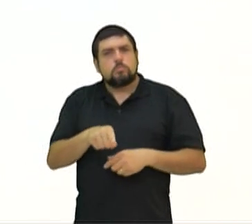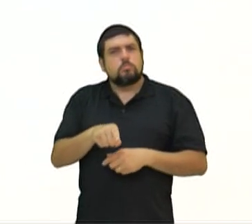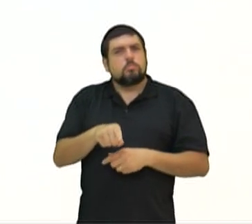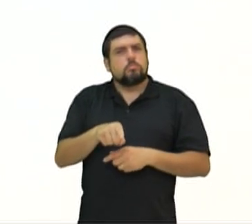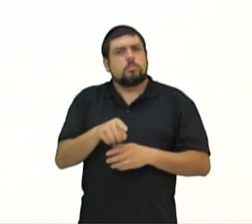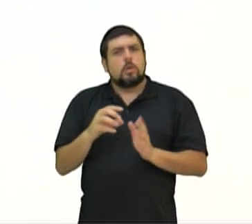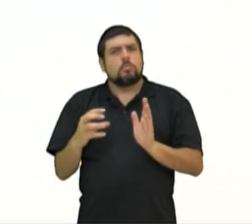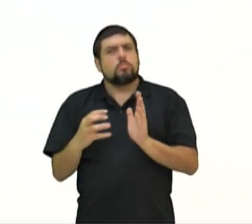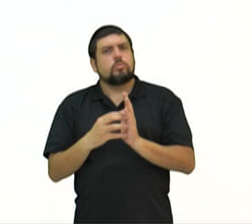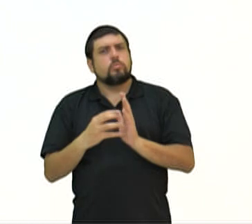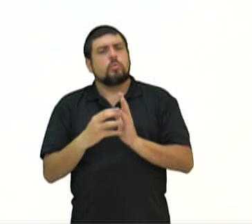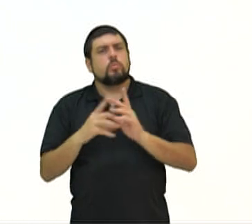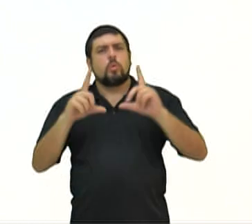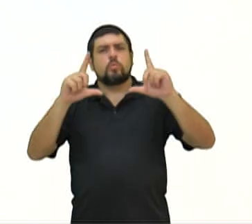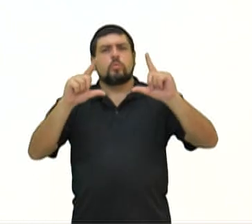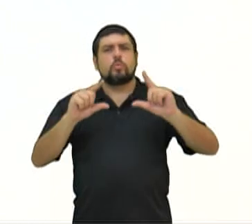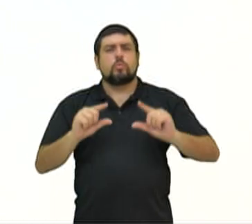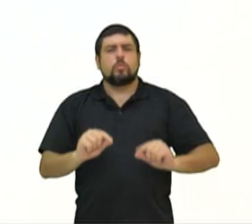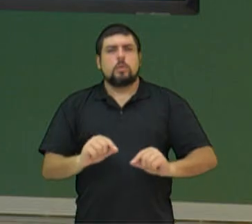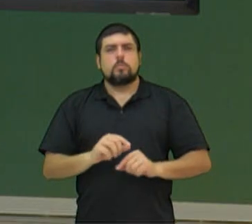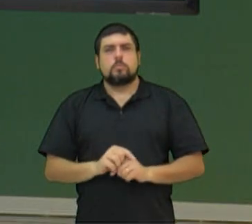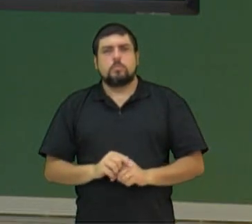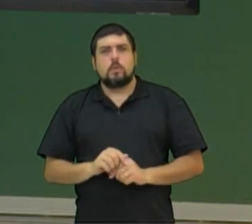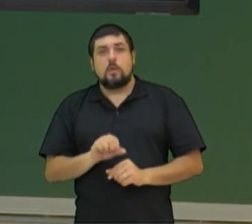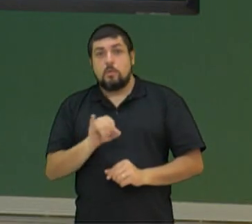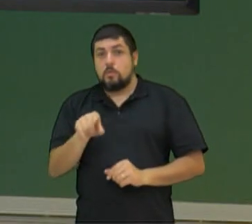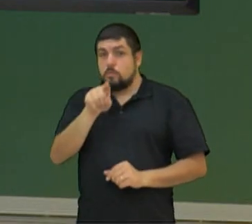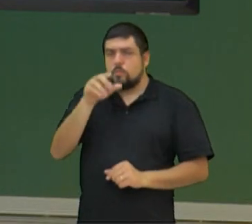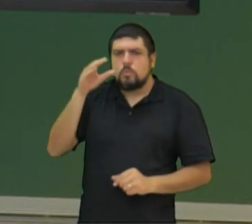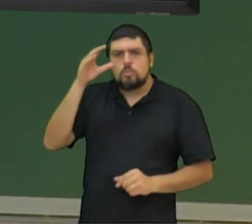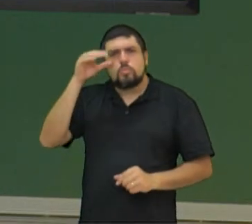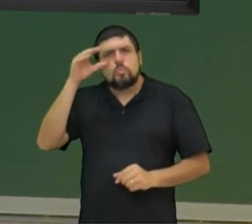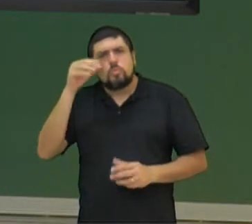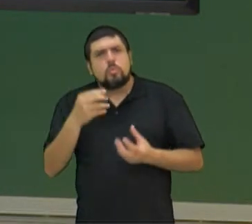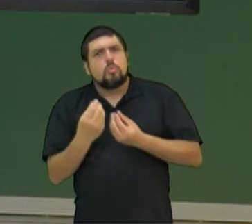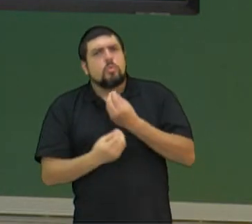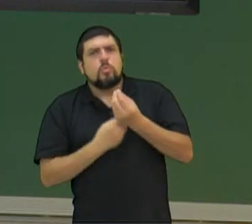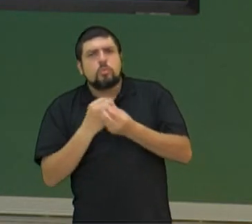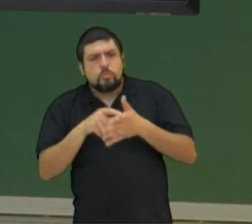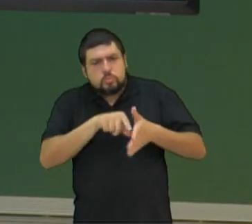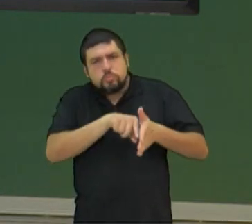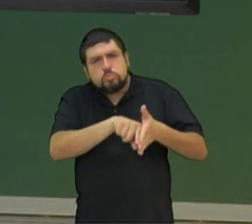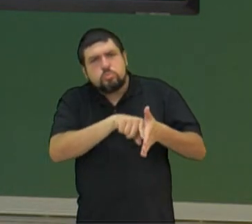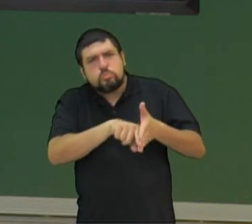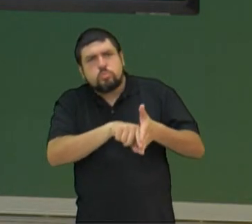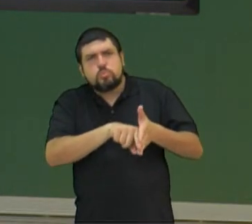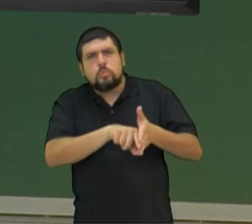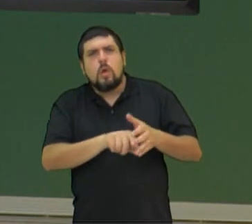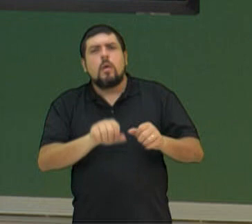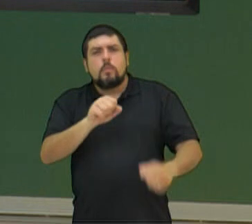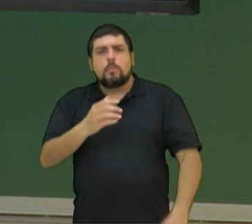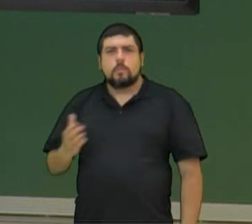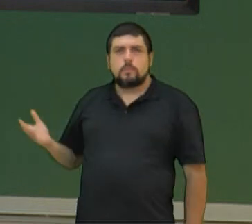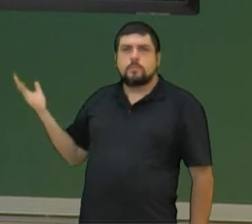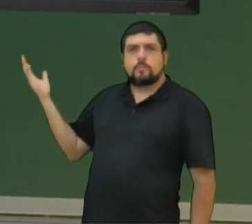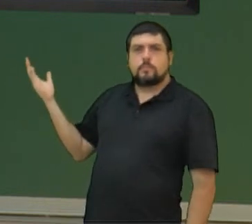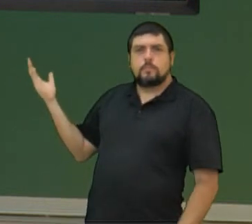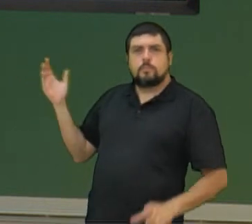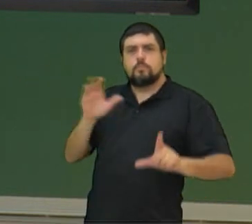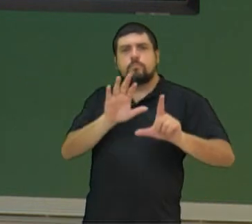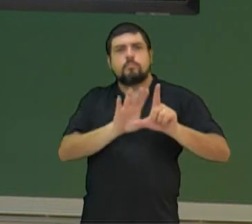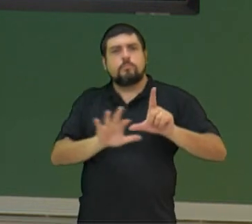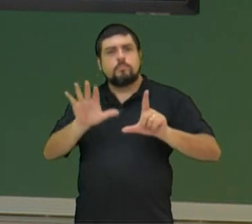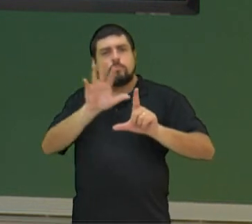apresentar esse vírus HIV. Se você ficou curioso sobre essa pesquisa, acessa os QR Codes aí e faz